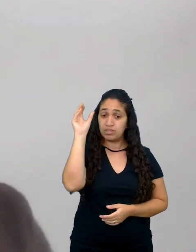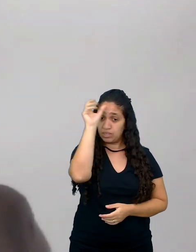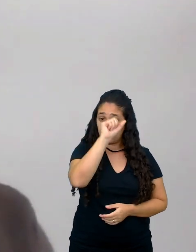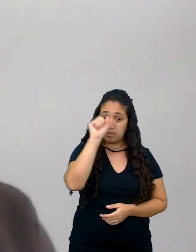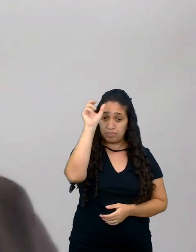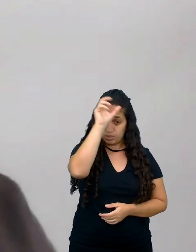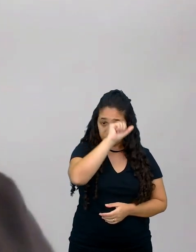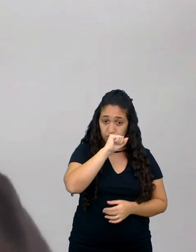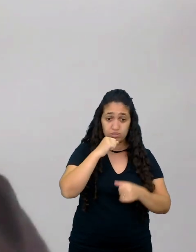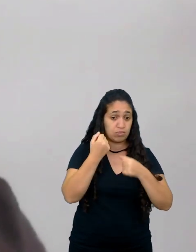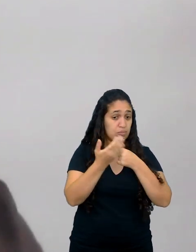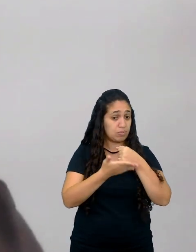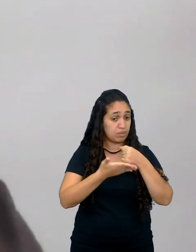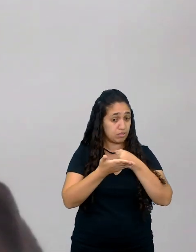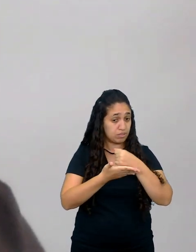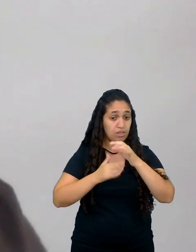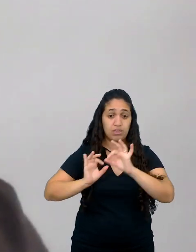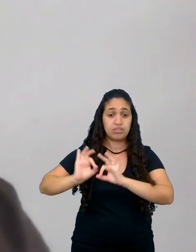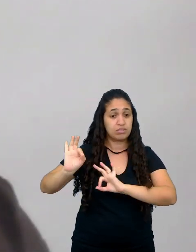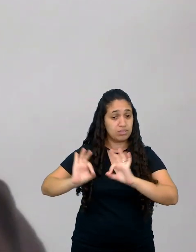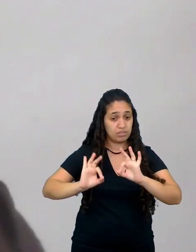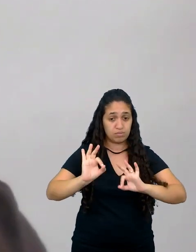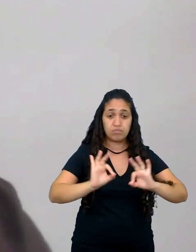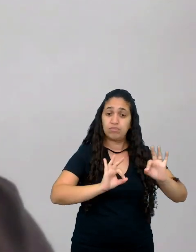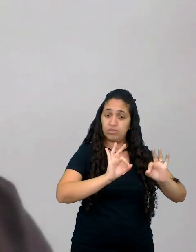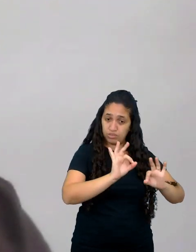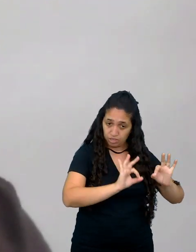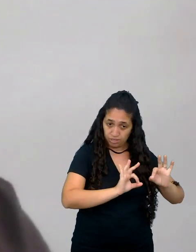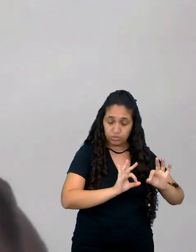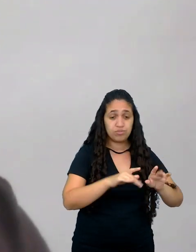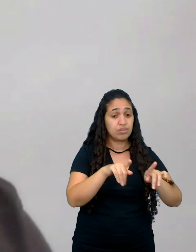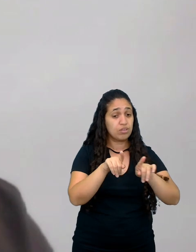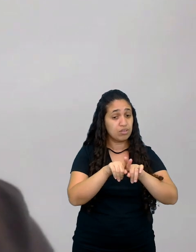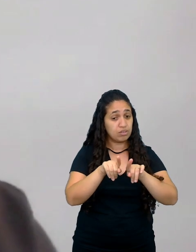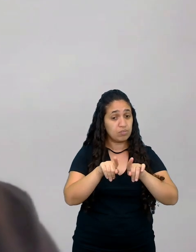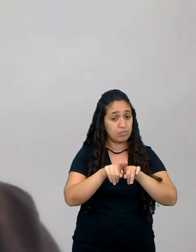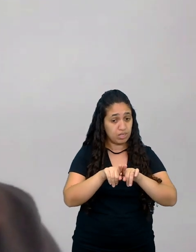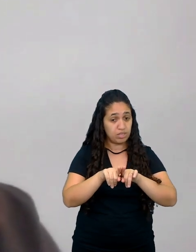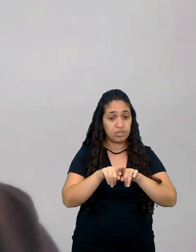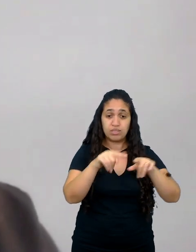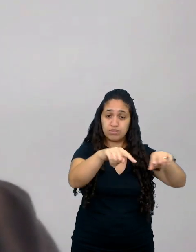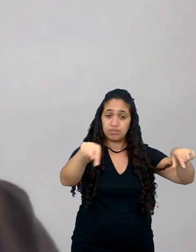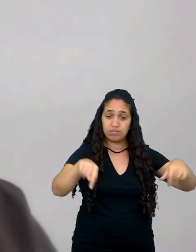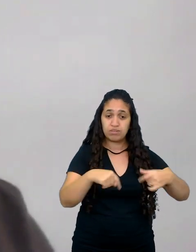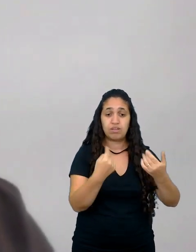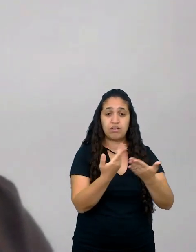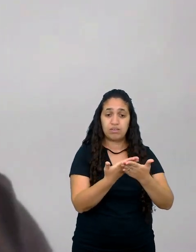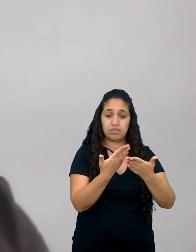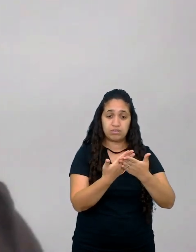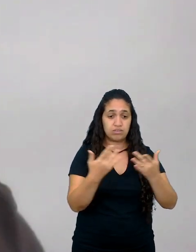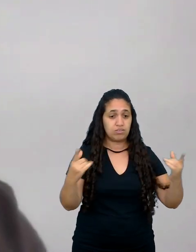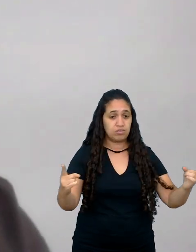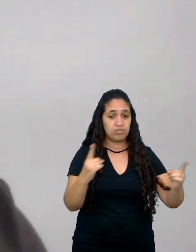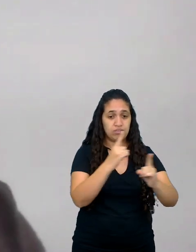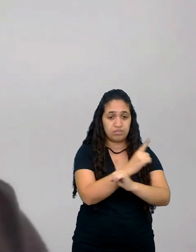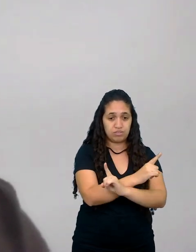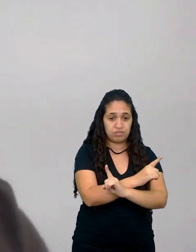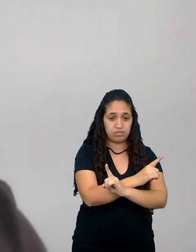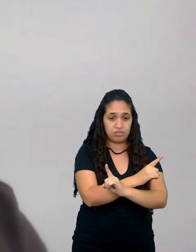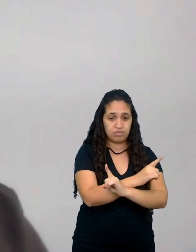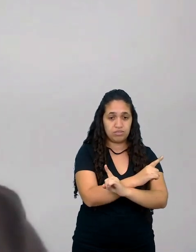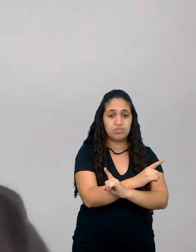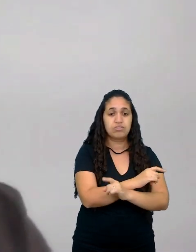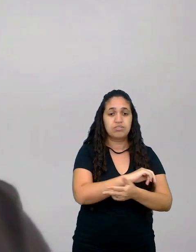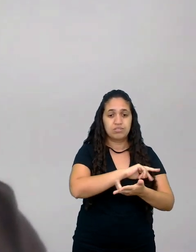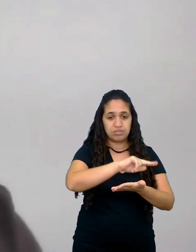aprendizagem baseada em projeto e vamos falar também de sala de aula invertida. Então, tem bastante coisa